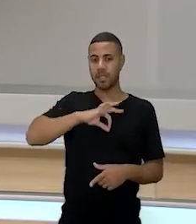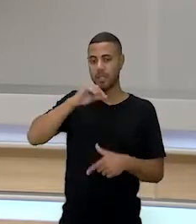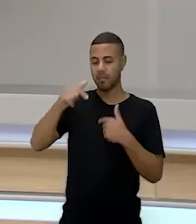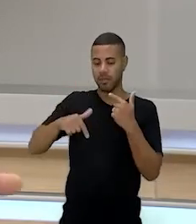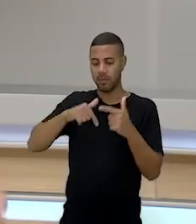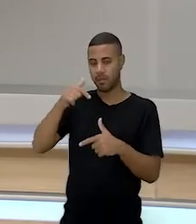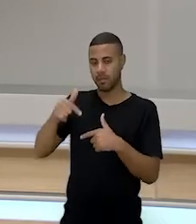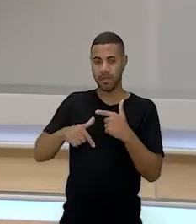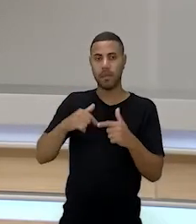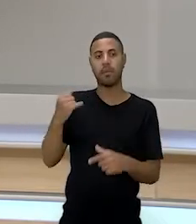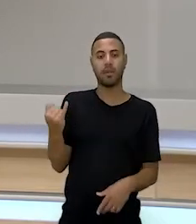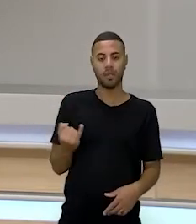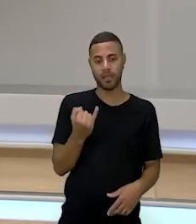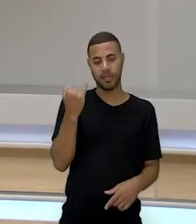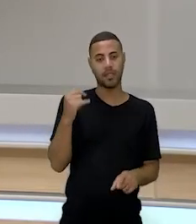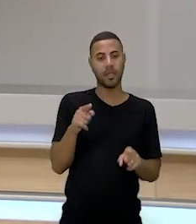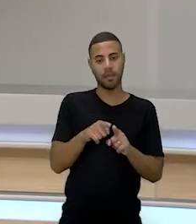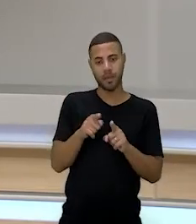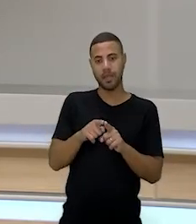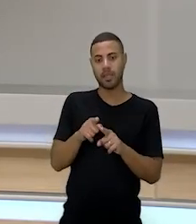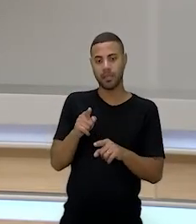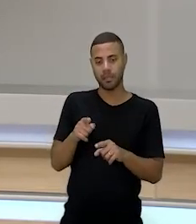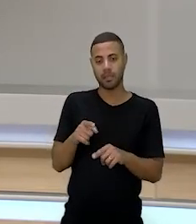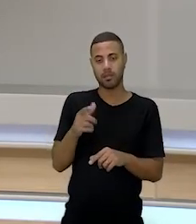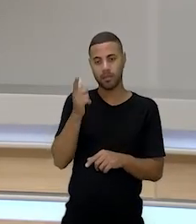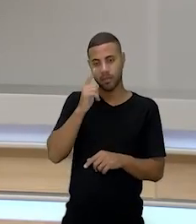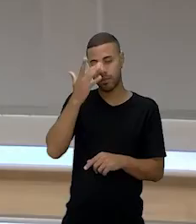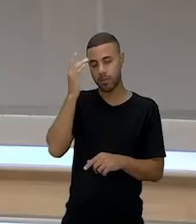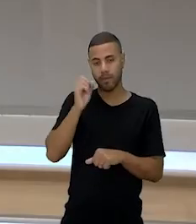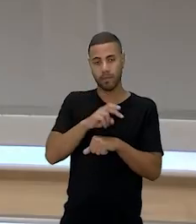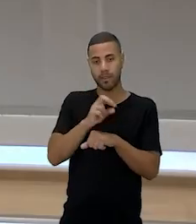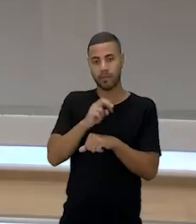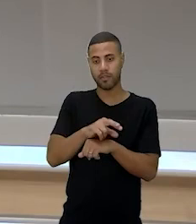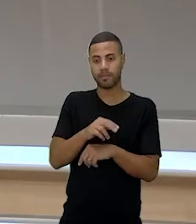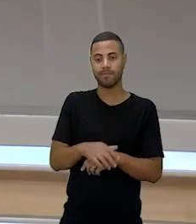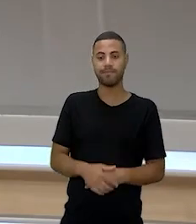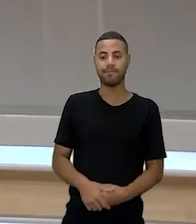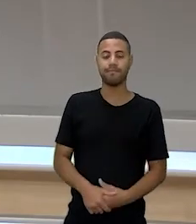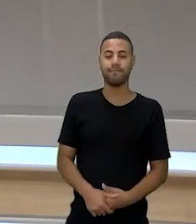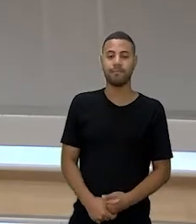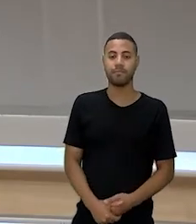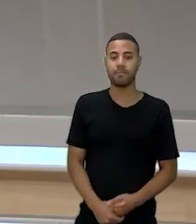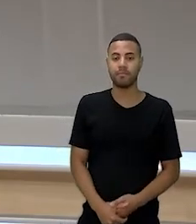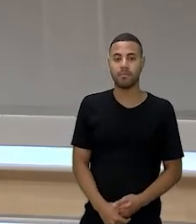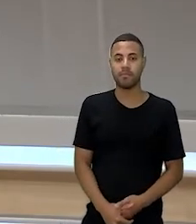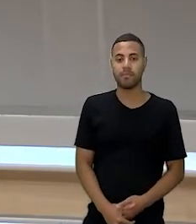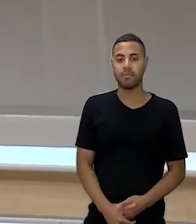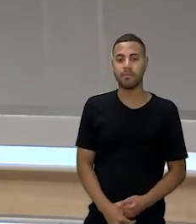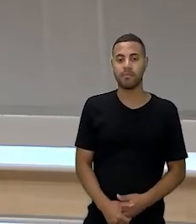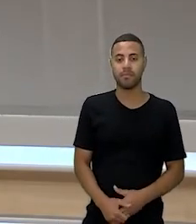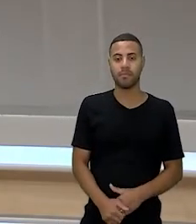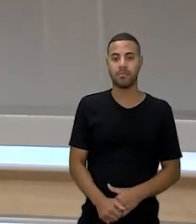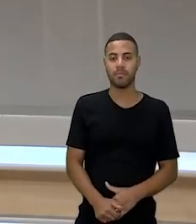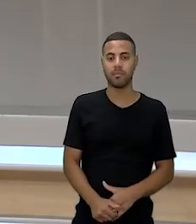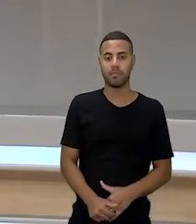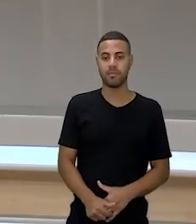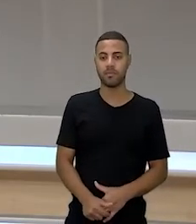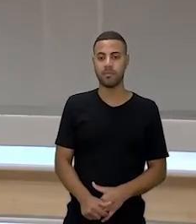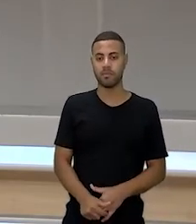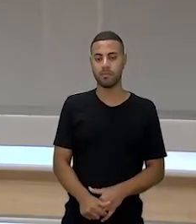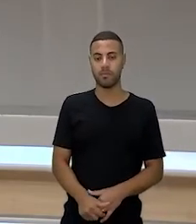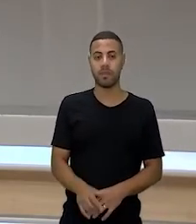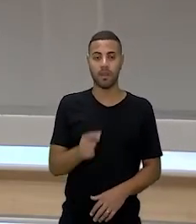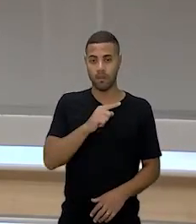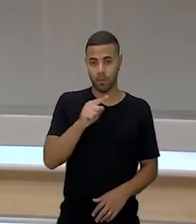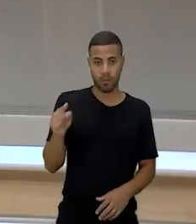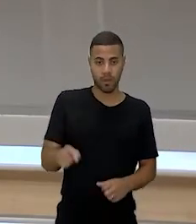aí, que é muito importante também. Exatamente. Né? É um grande desafio. E aí, logicamente, a gente vai para... Você